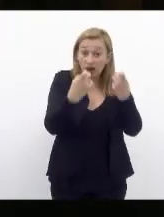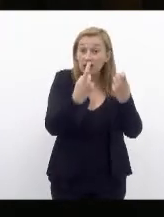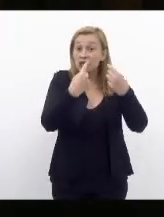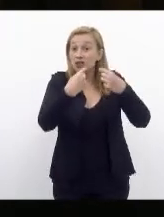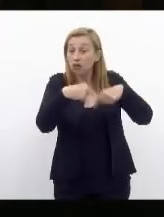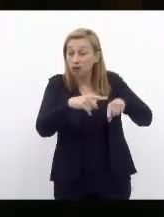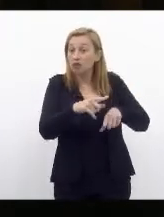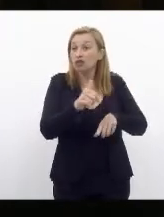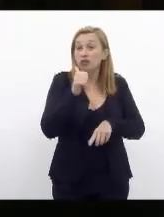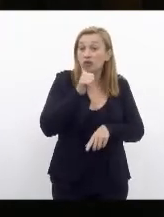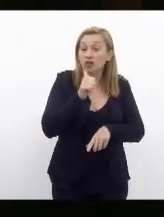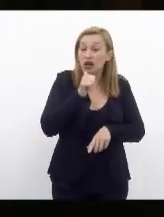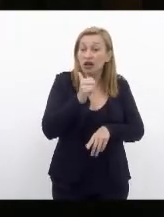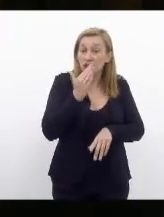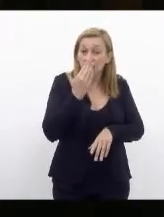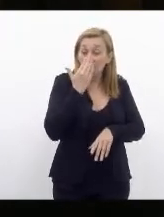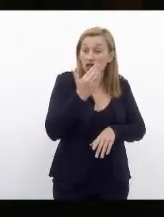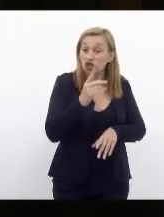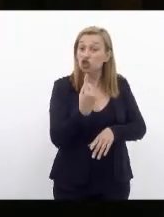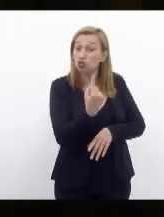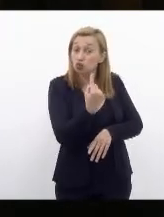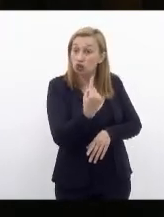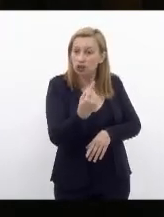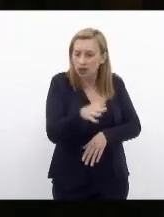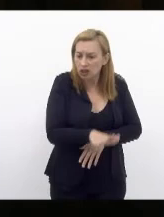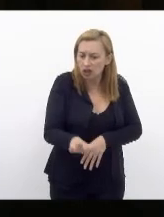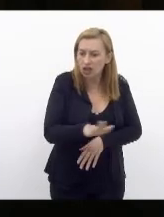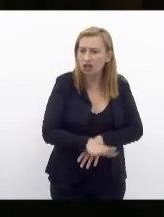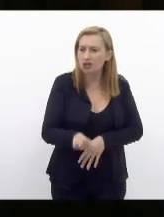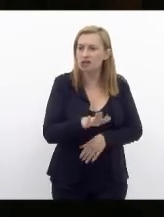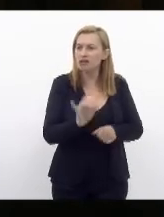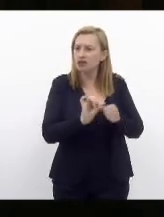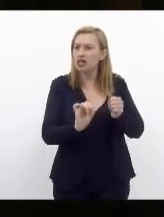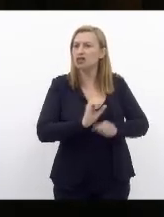agrediu a mulher na frente de uma criança, e